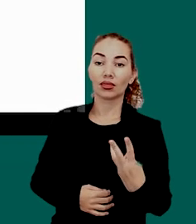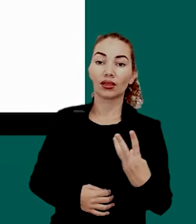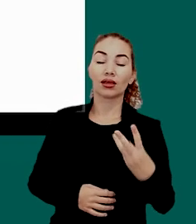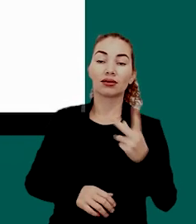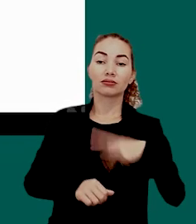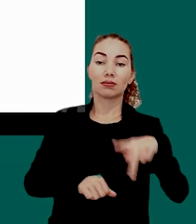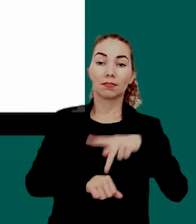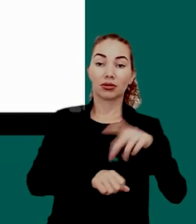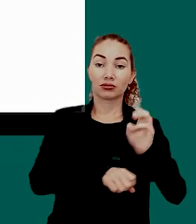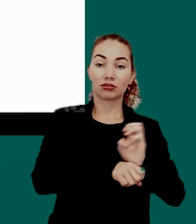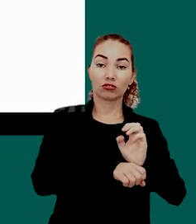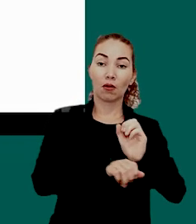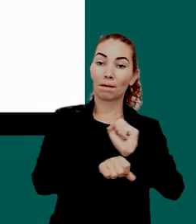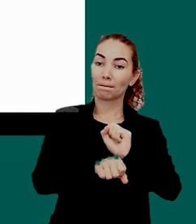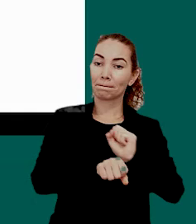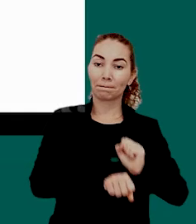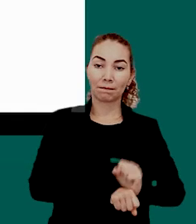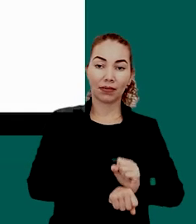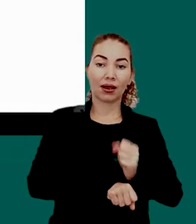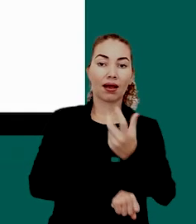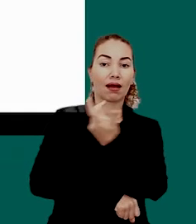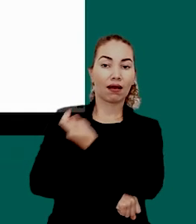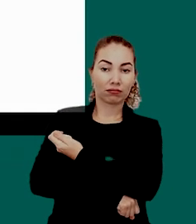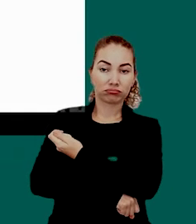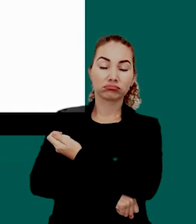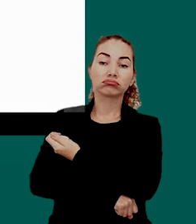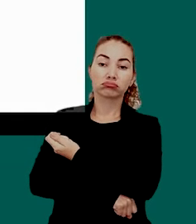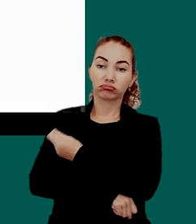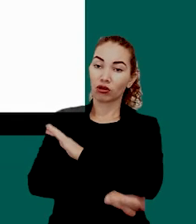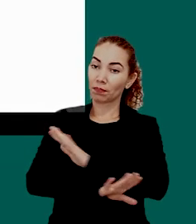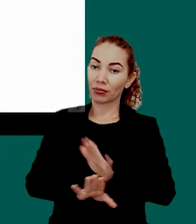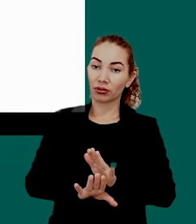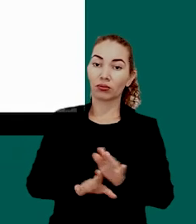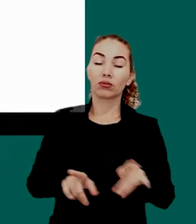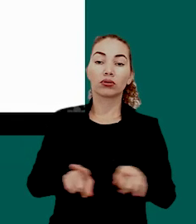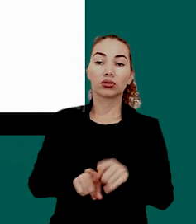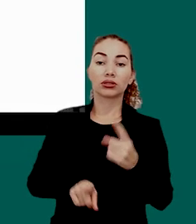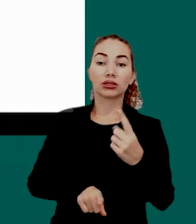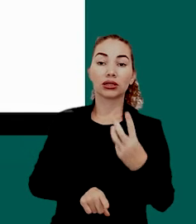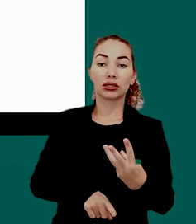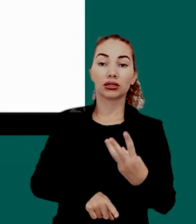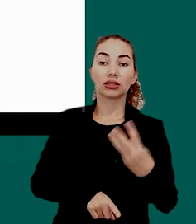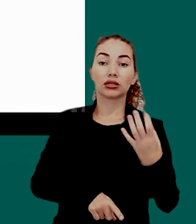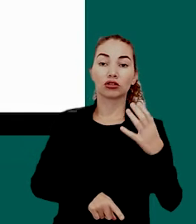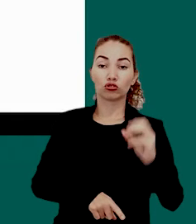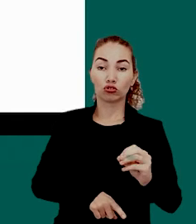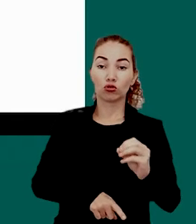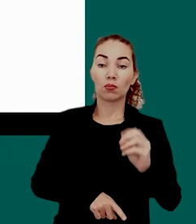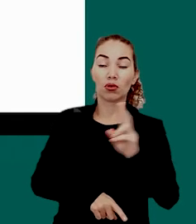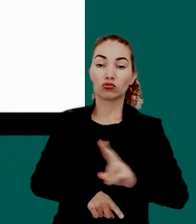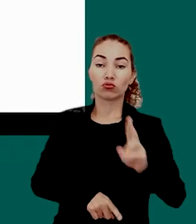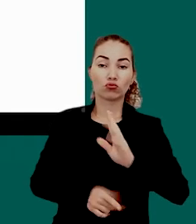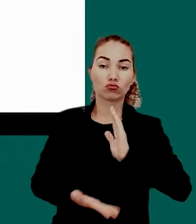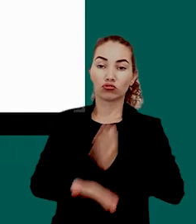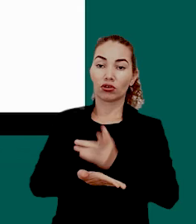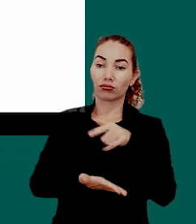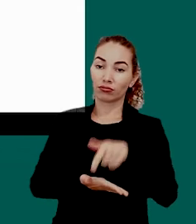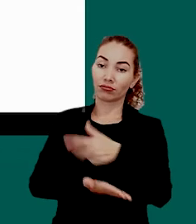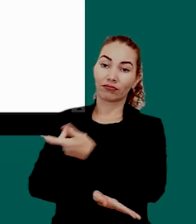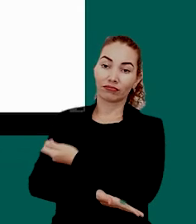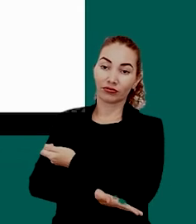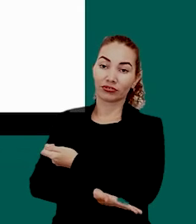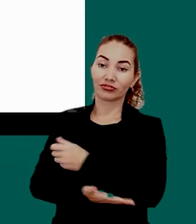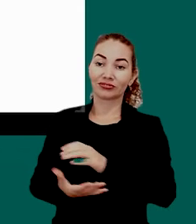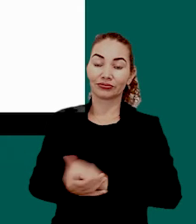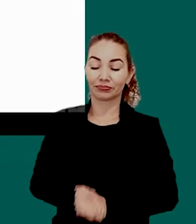comunidade europeia suspenderam a aplicação da vacina em seus territórios, como eu falei, e em 13 de março o Brasil aprovou o uso definitivo dessa vacina.